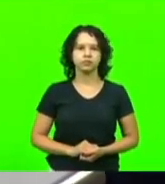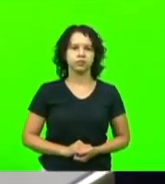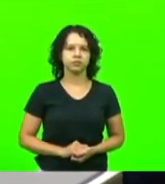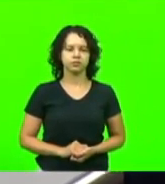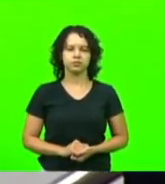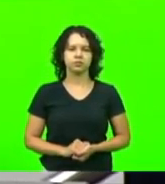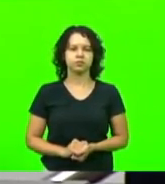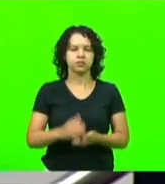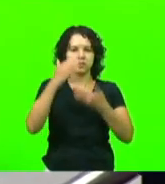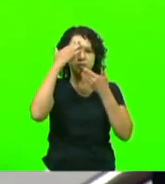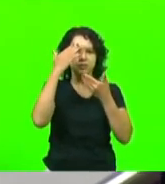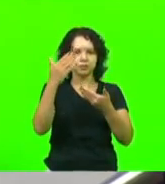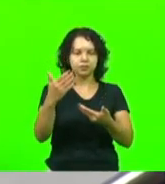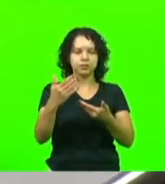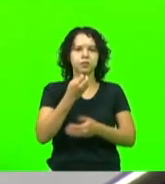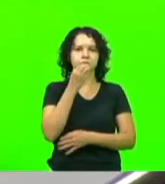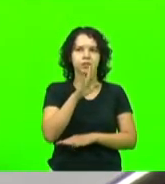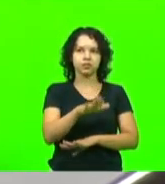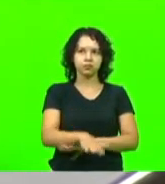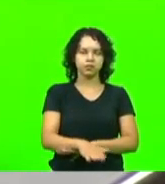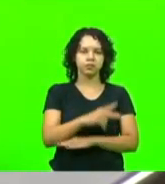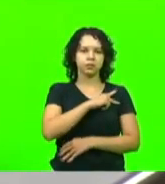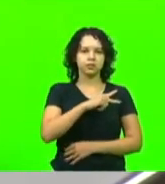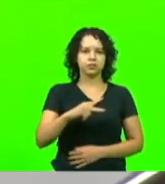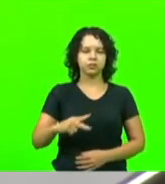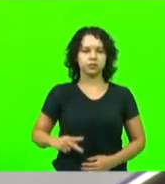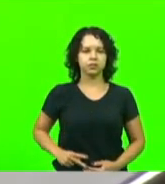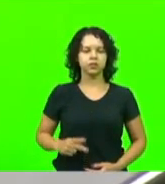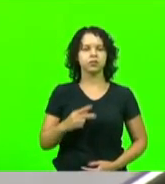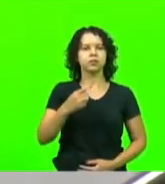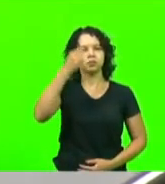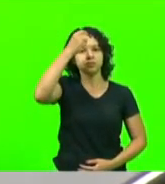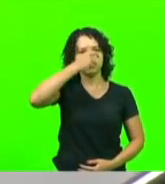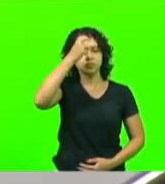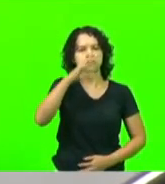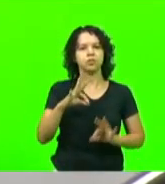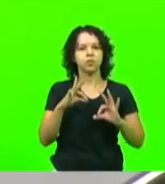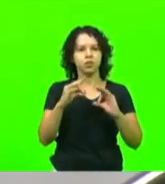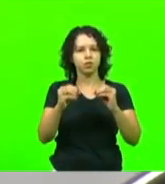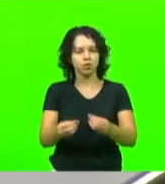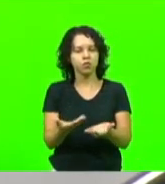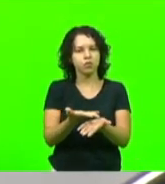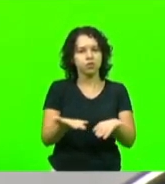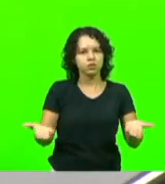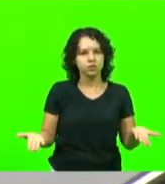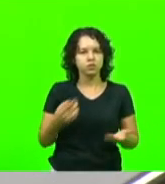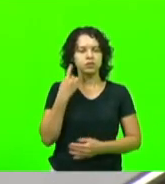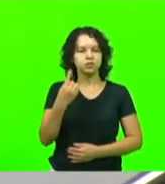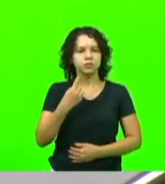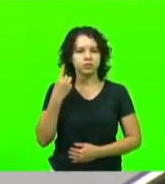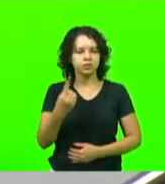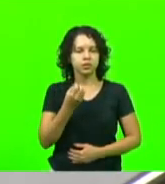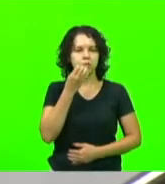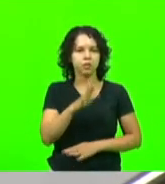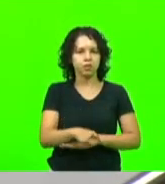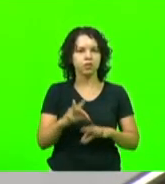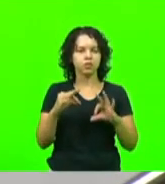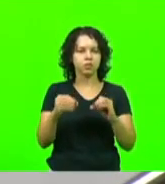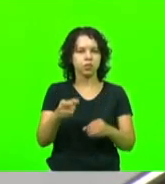Muito obrigado. Boa tarde, senhor presidente Maurício Skudlark. Boa tarde a todos os deputados e deputadas. Boa tarde a todos os que